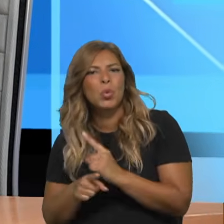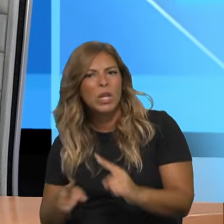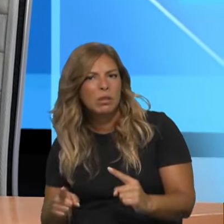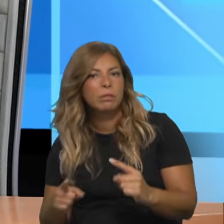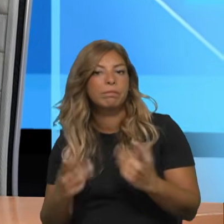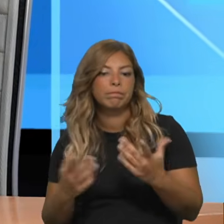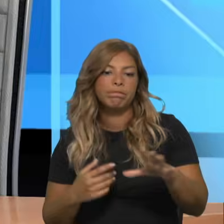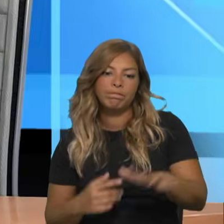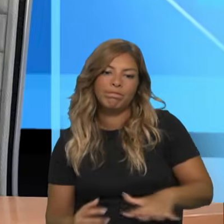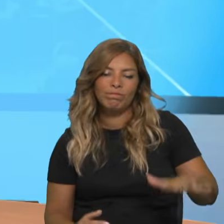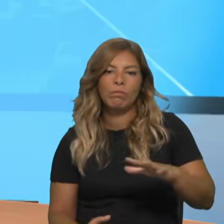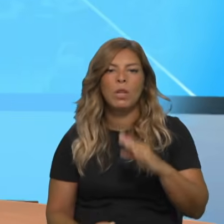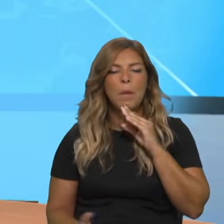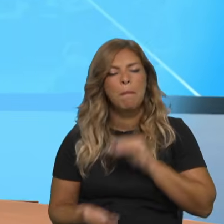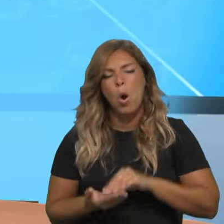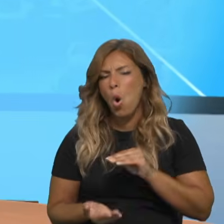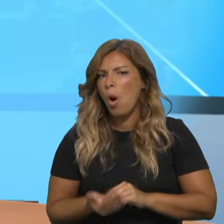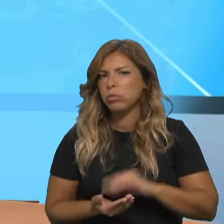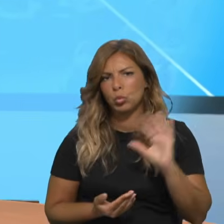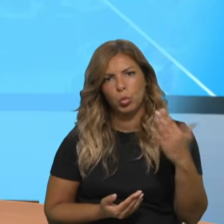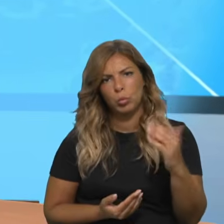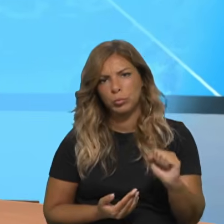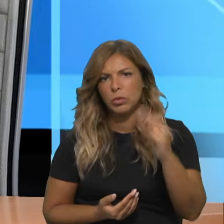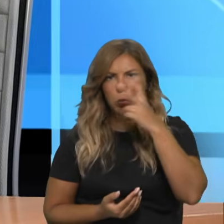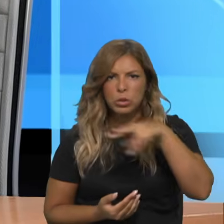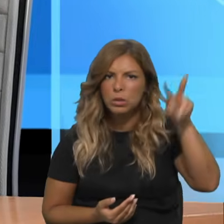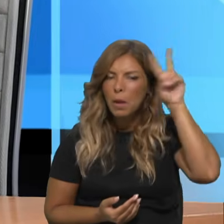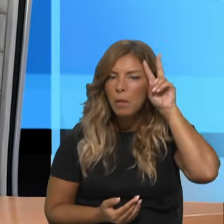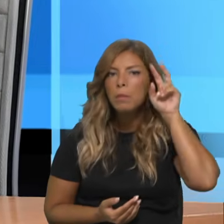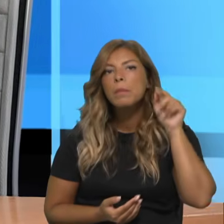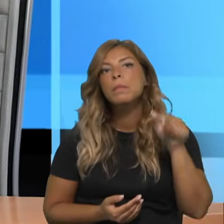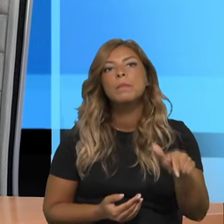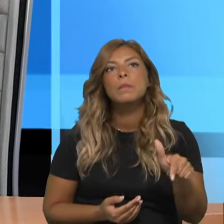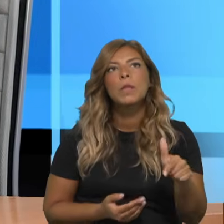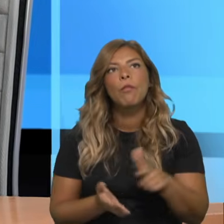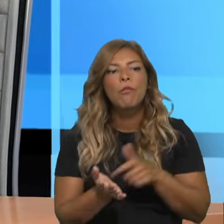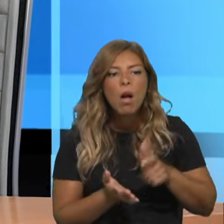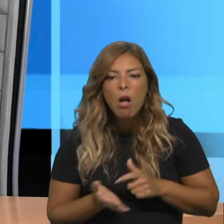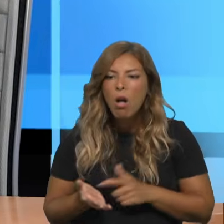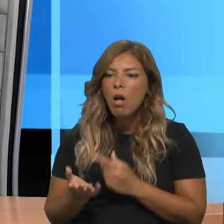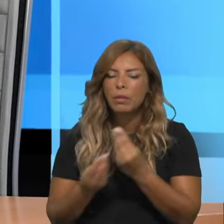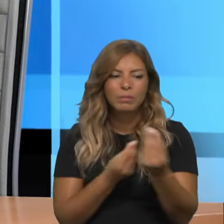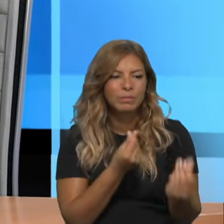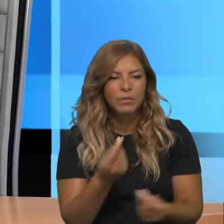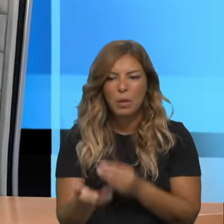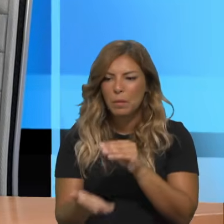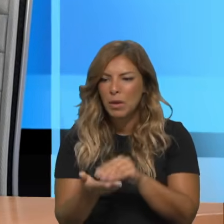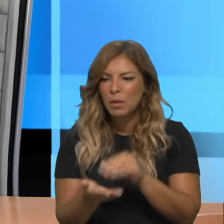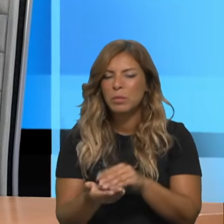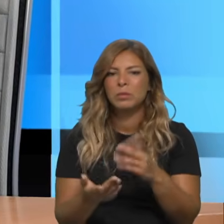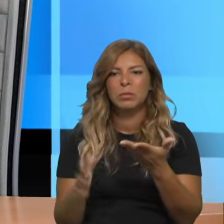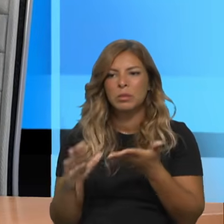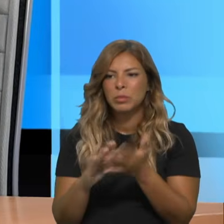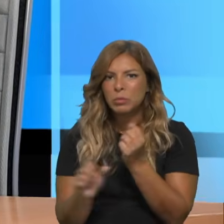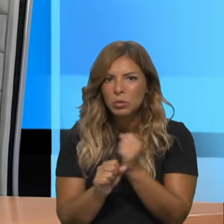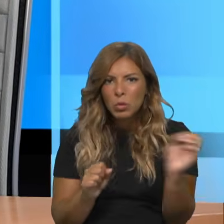Cabo Delgado é das mais pobres de Moçambique, há um horizonte de falta de emprego, de pobreza nestes